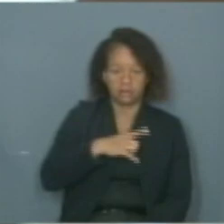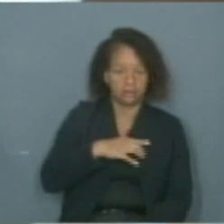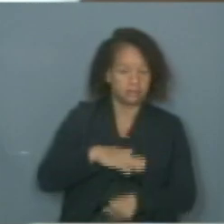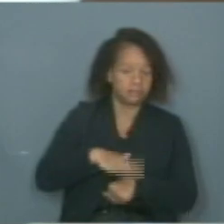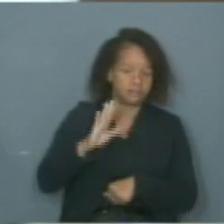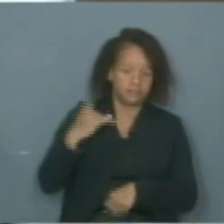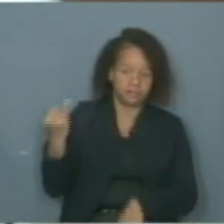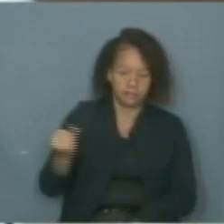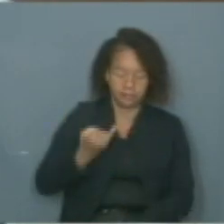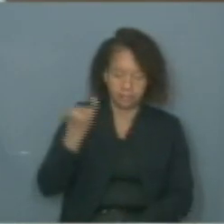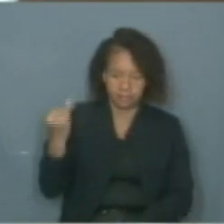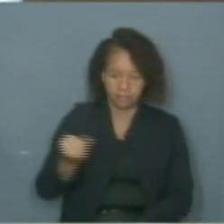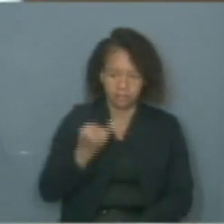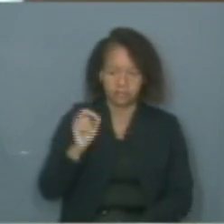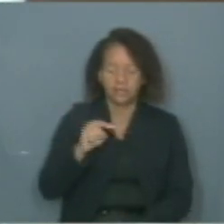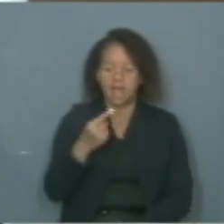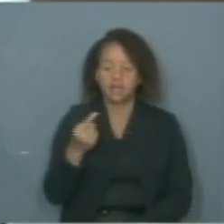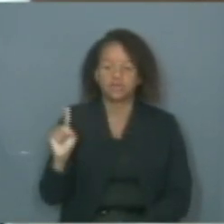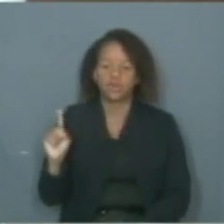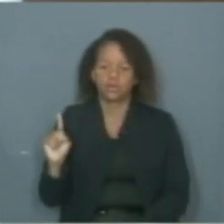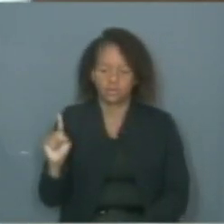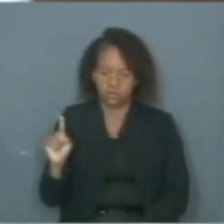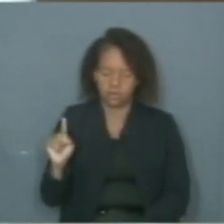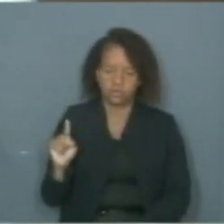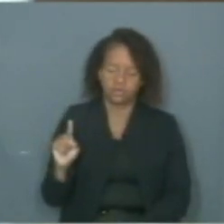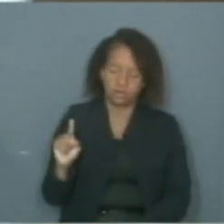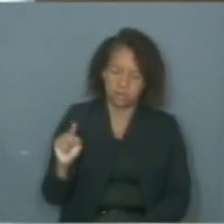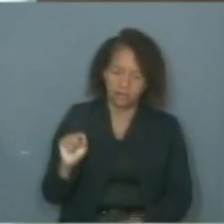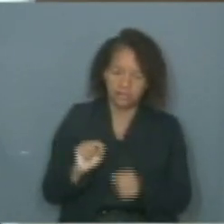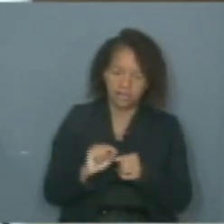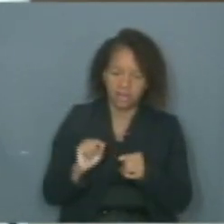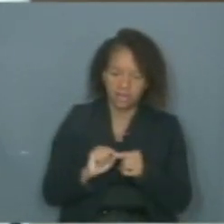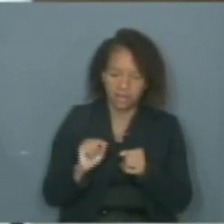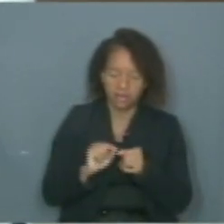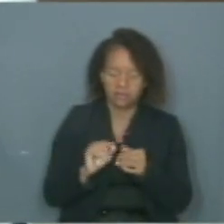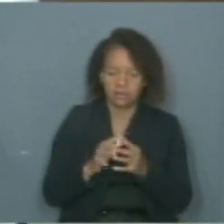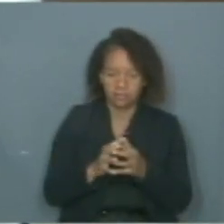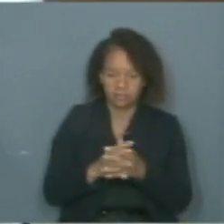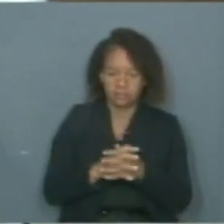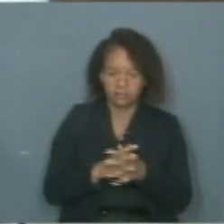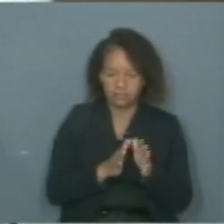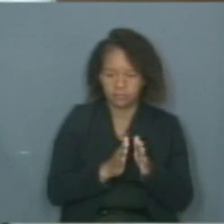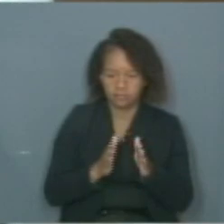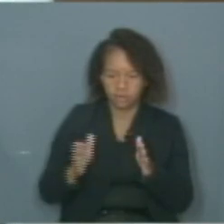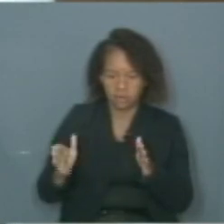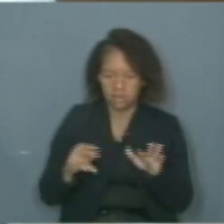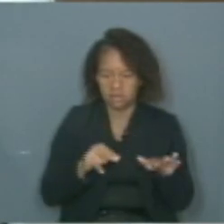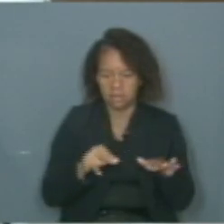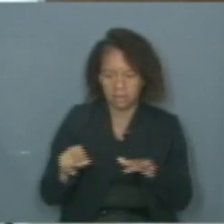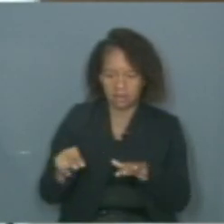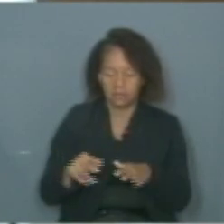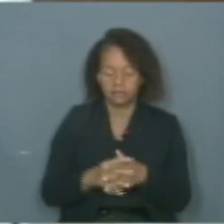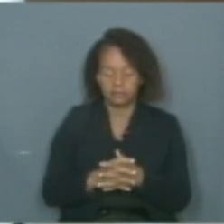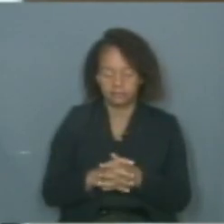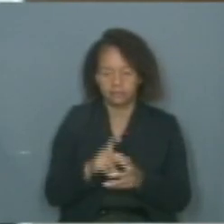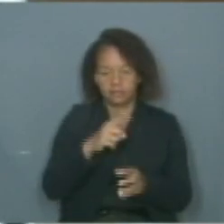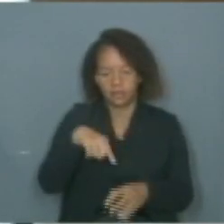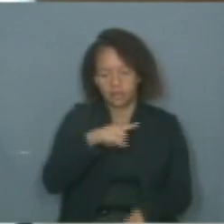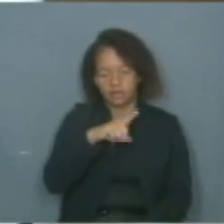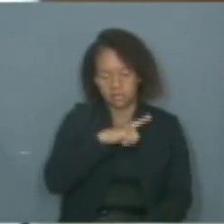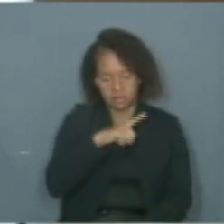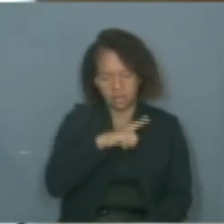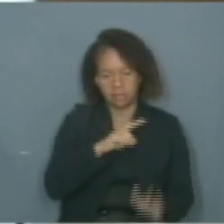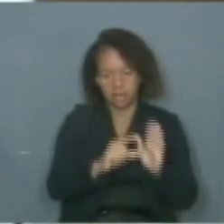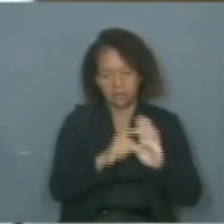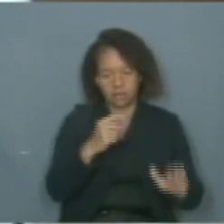mais importante, são as ações que deverão ser feitas durante essa semana. Então, nós temos aqui